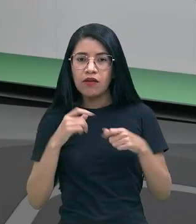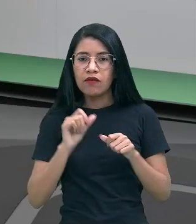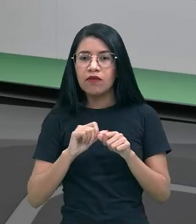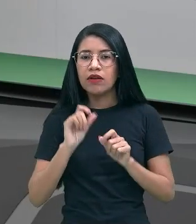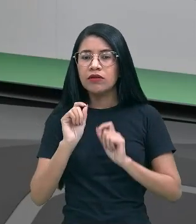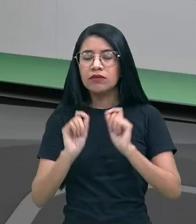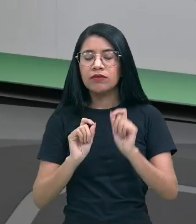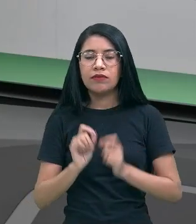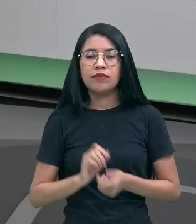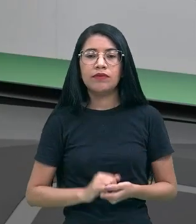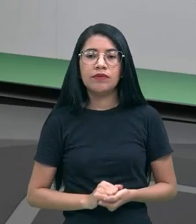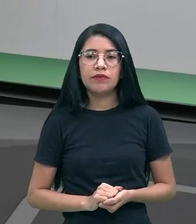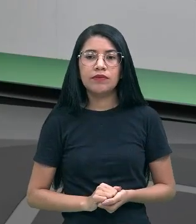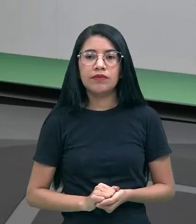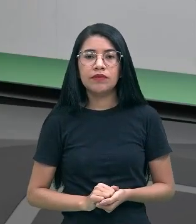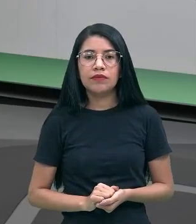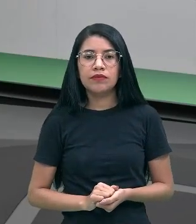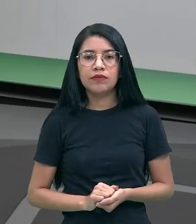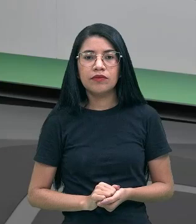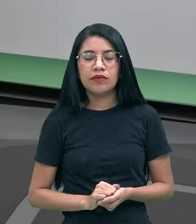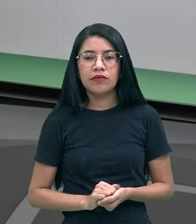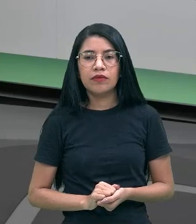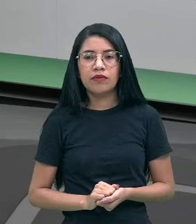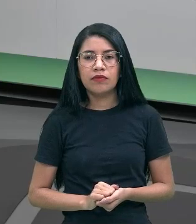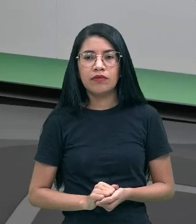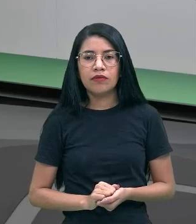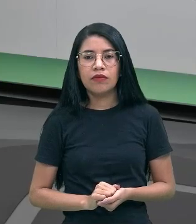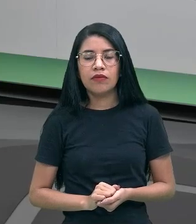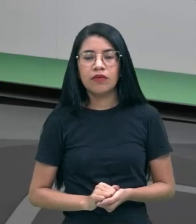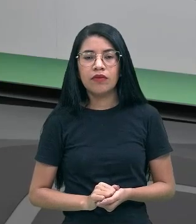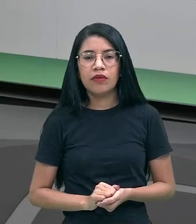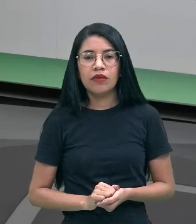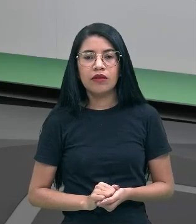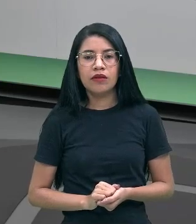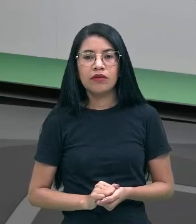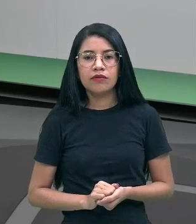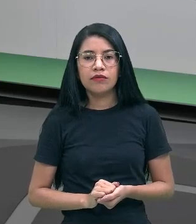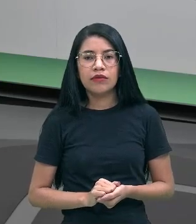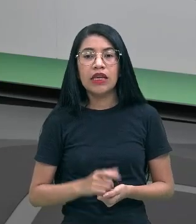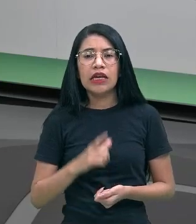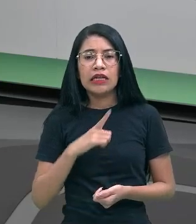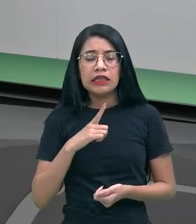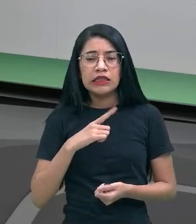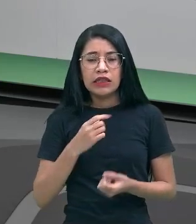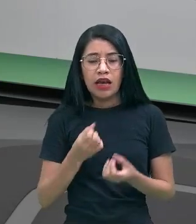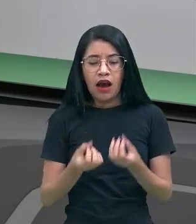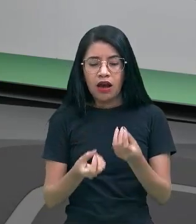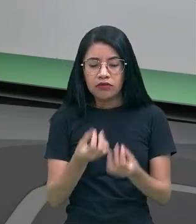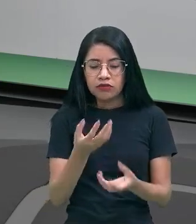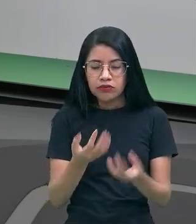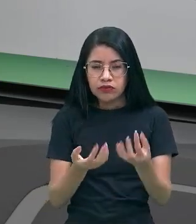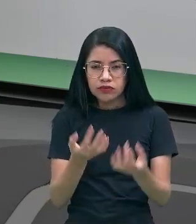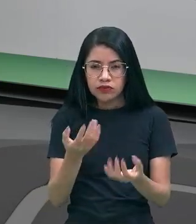O que o ser humano tem feito? Ele tem, ó, queimado, tem feito,